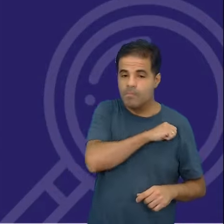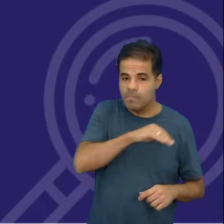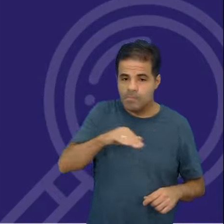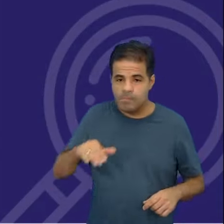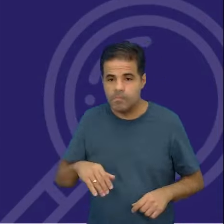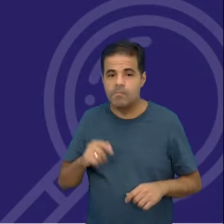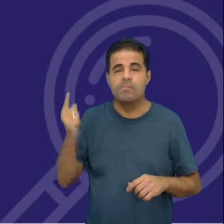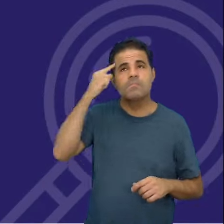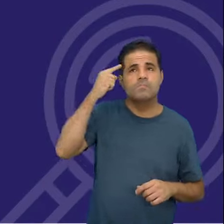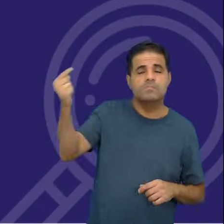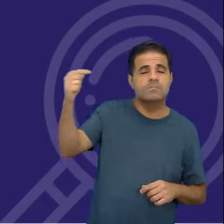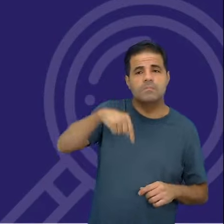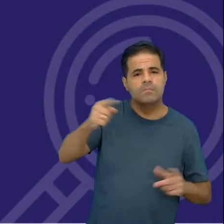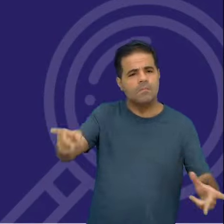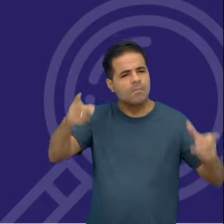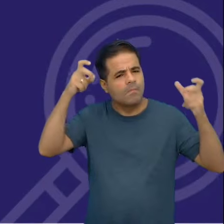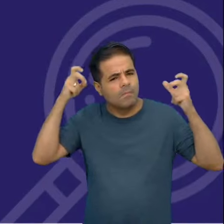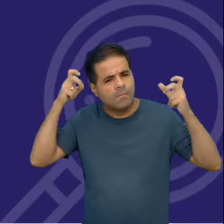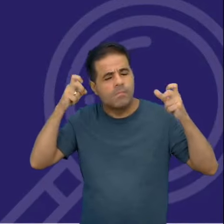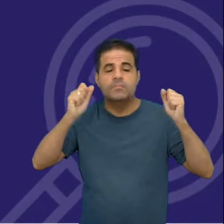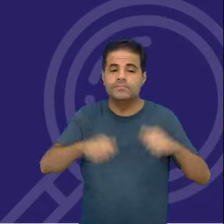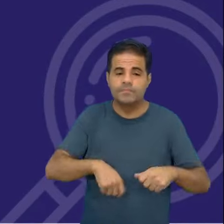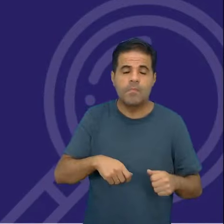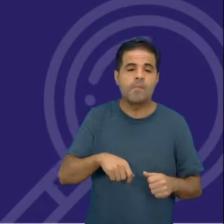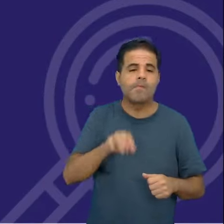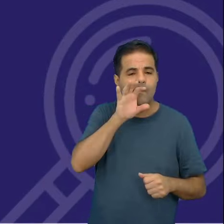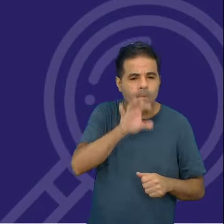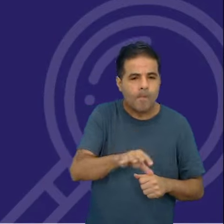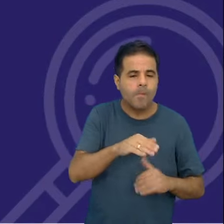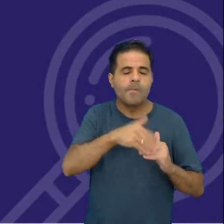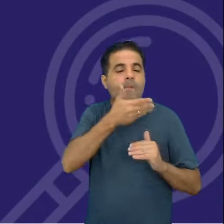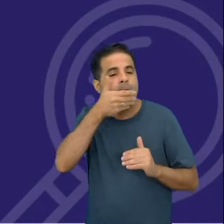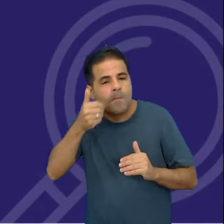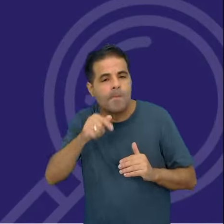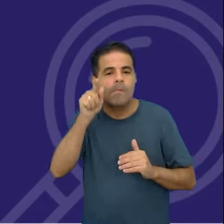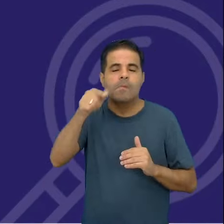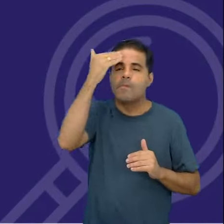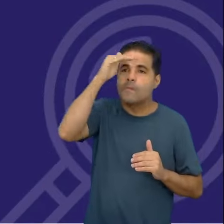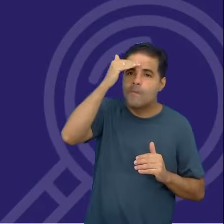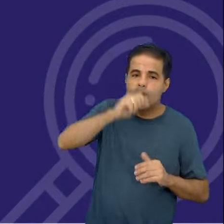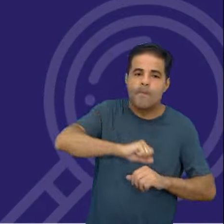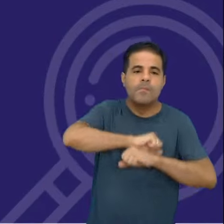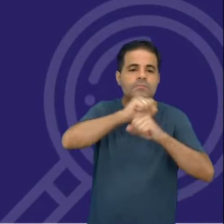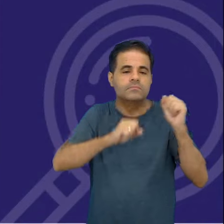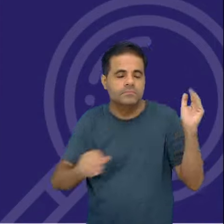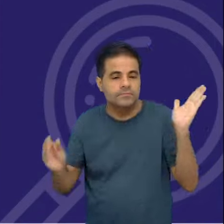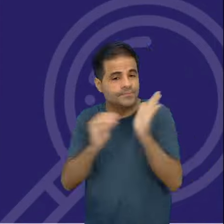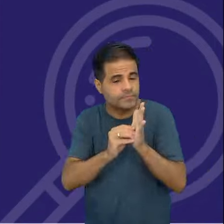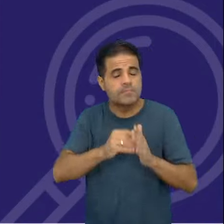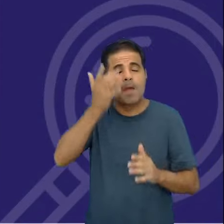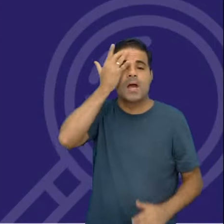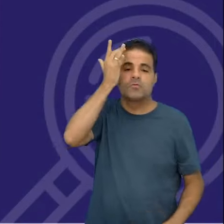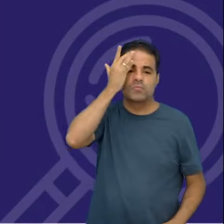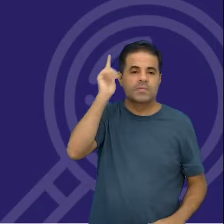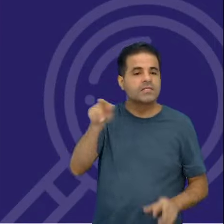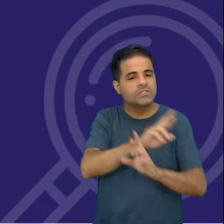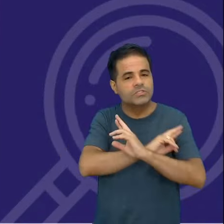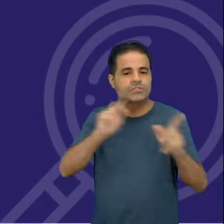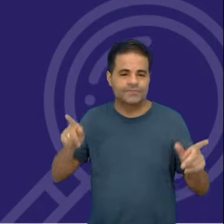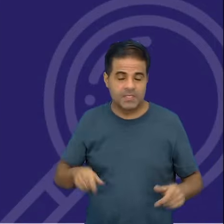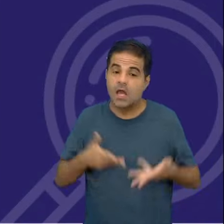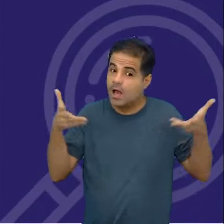pode vir com essa concepção, porque é assim que foi mais fácil para ele entender quando ele tinha um nível de maturidade diferente.